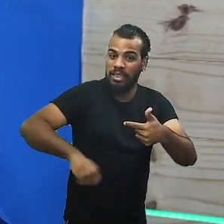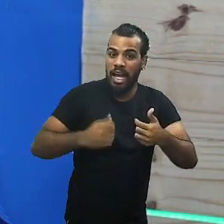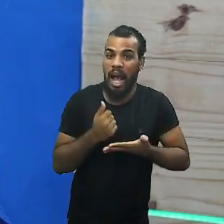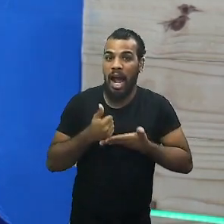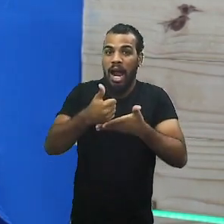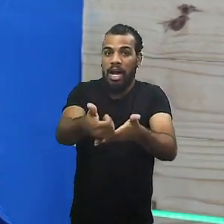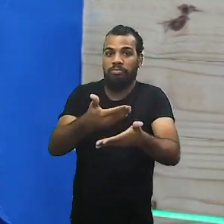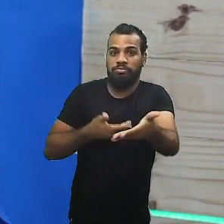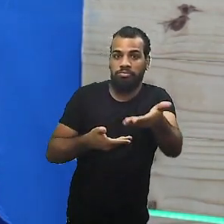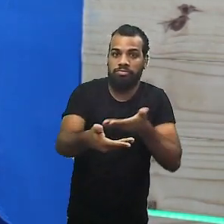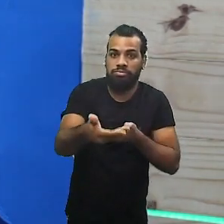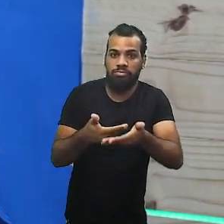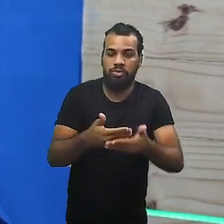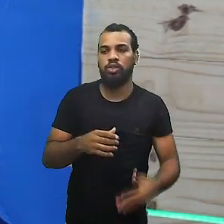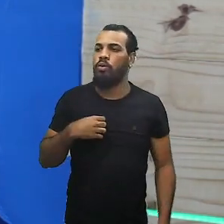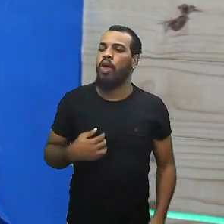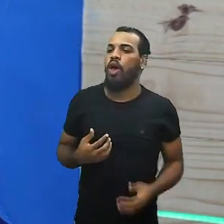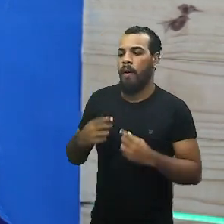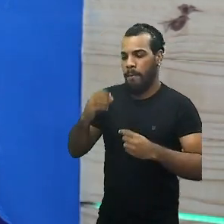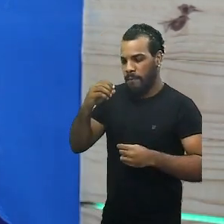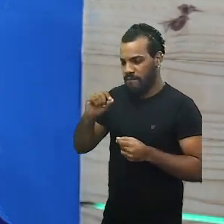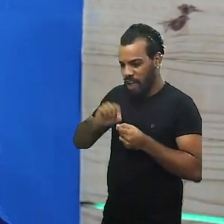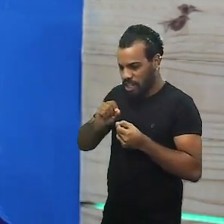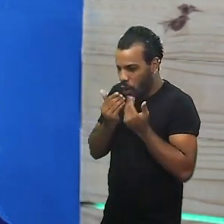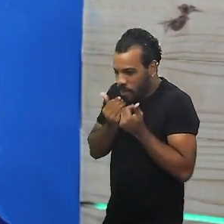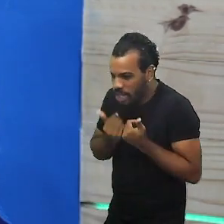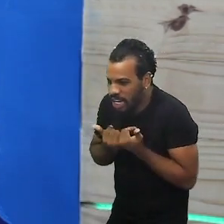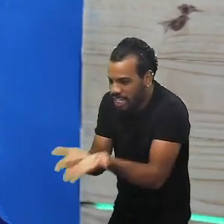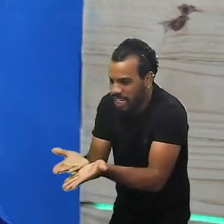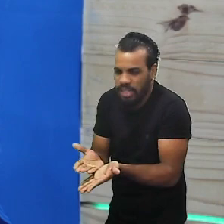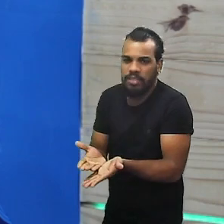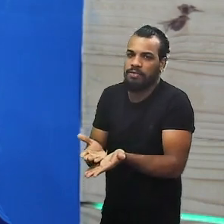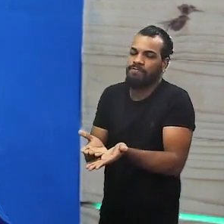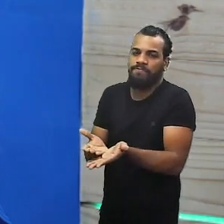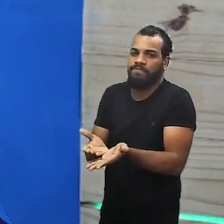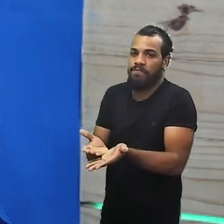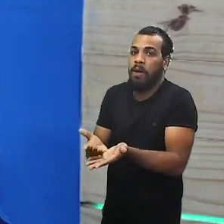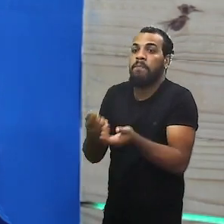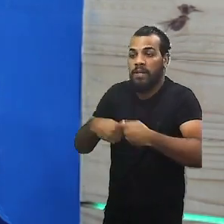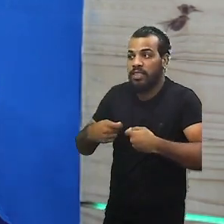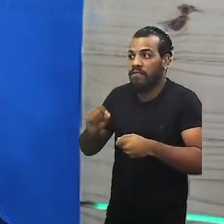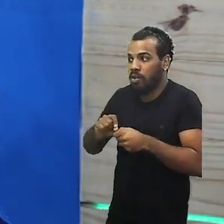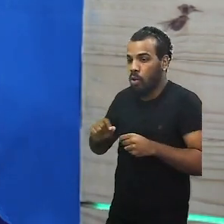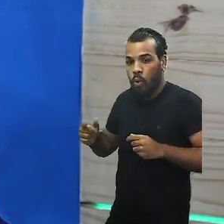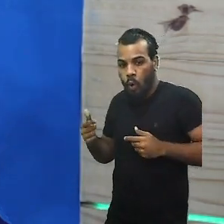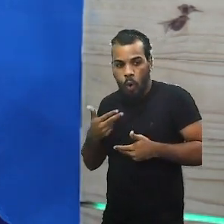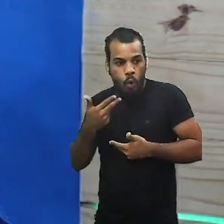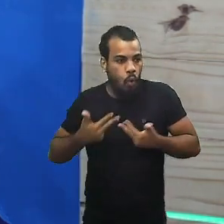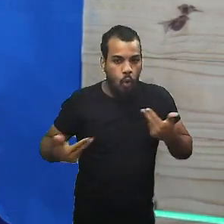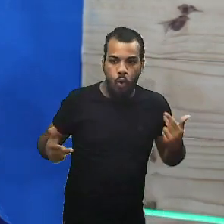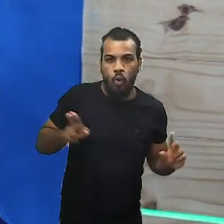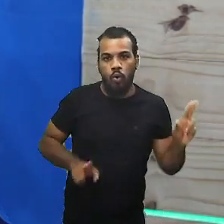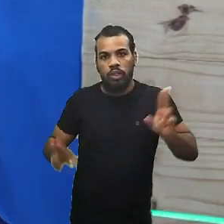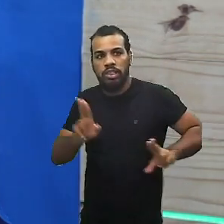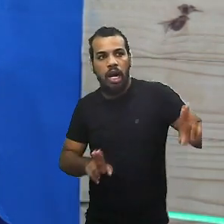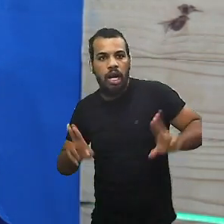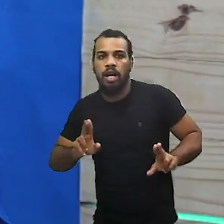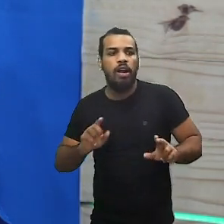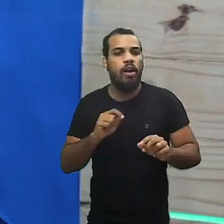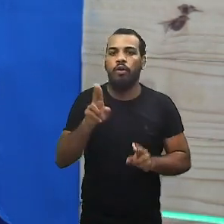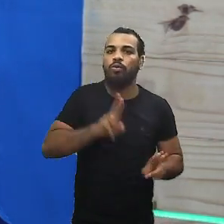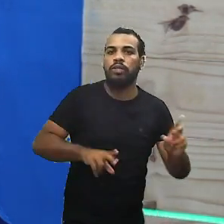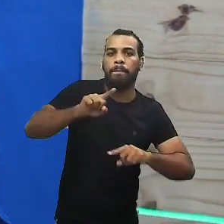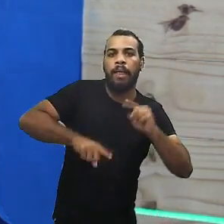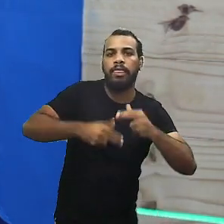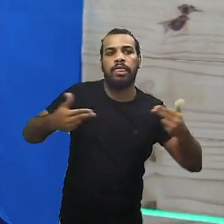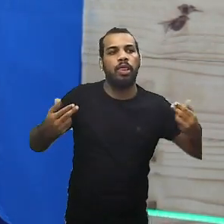assim, não era só o querer de produzir comida. Eu tinha que ter os recursos para produzir a comida. E esse recurso chegou a partir do momento